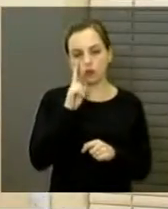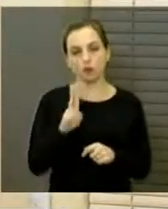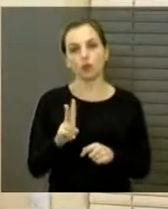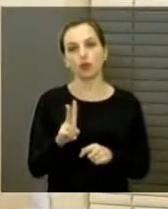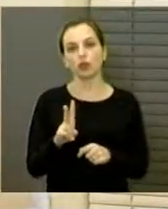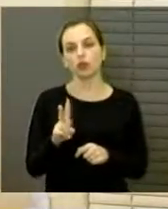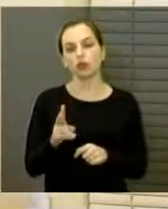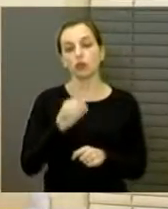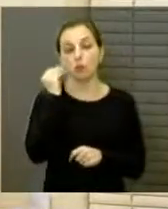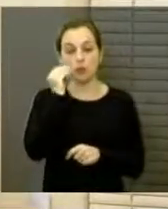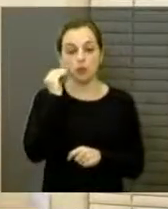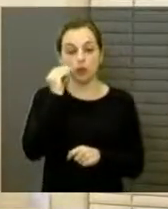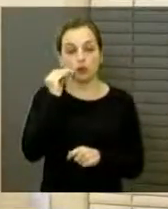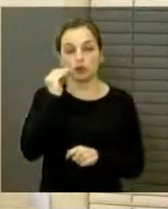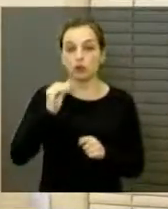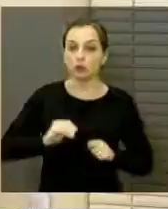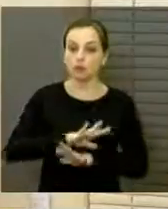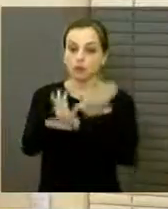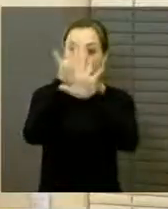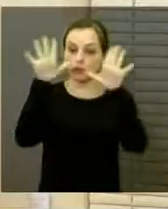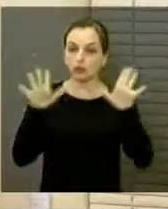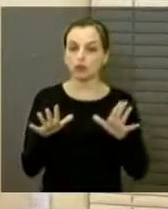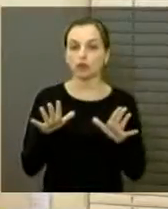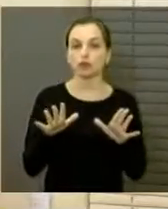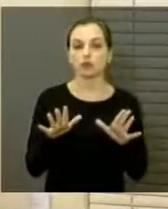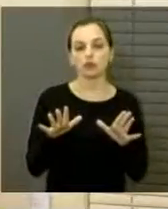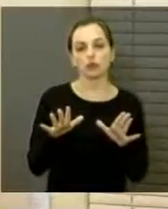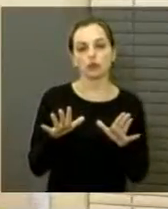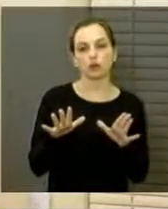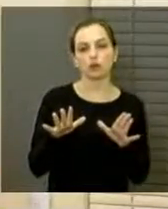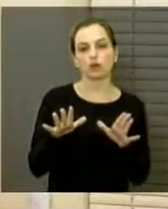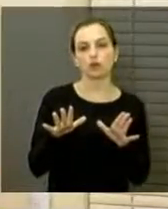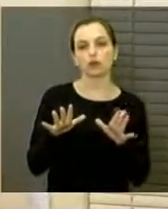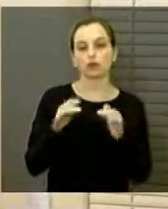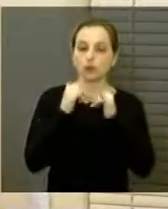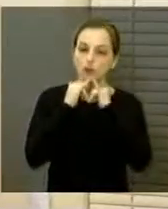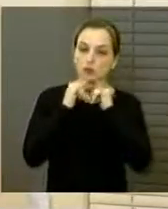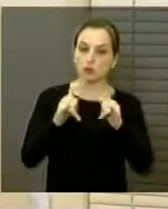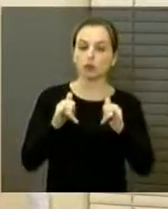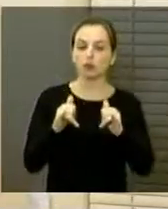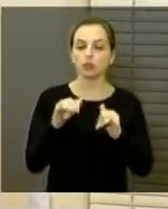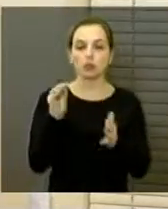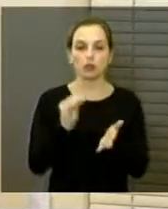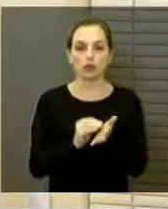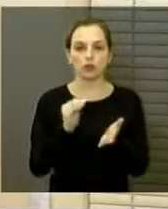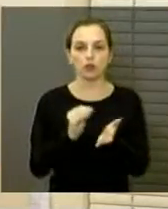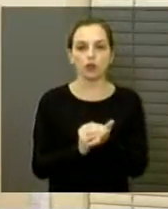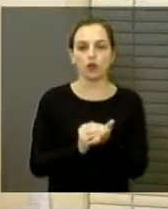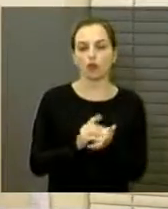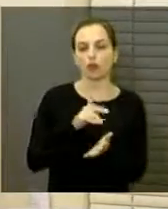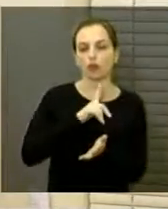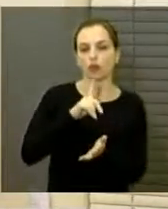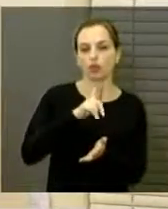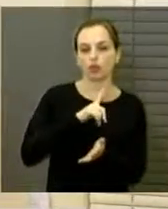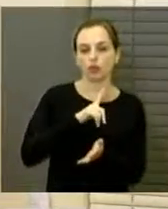uma grande oportunidade para poder esclarecer até muita desinformação que rola